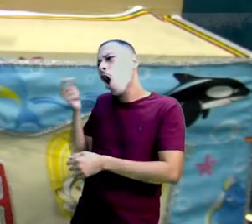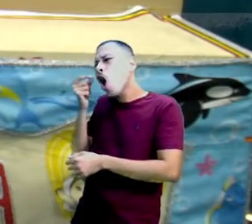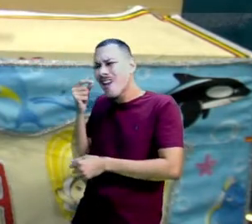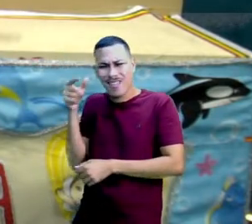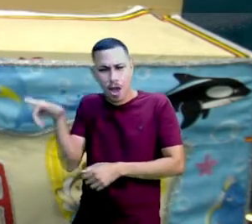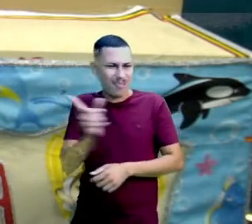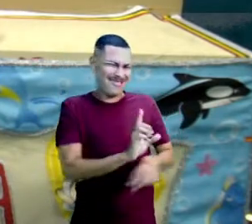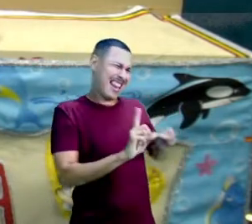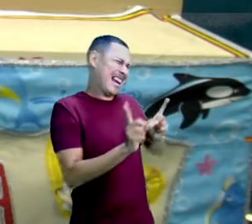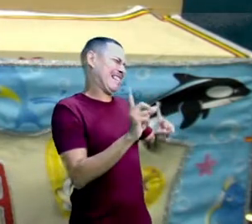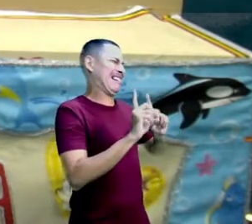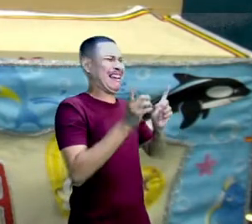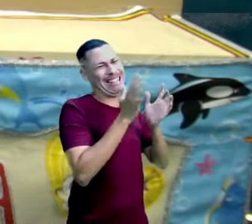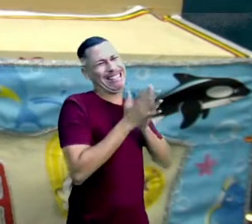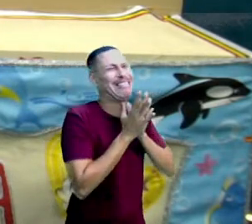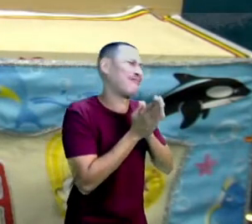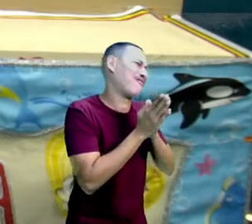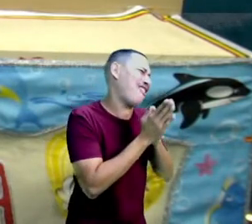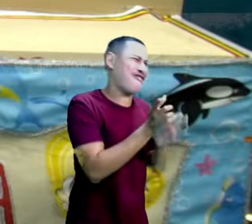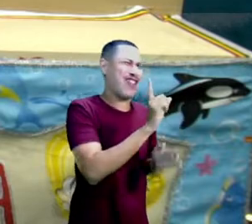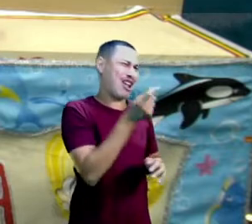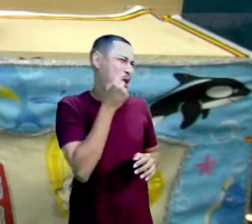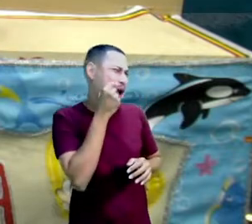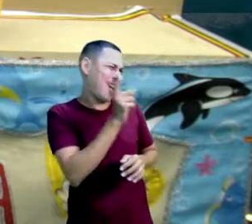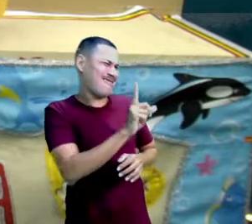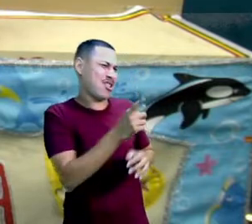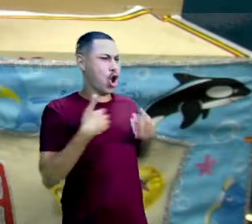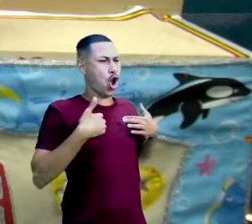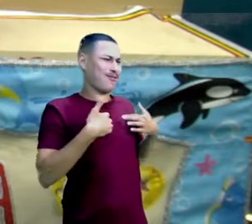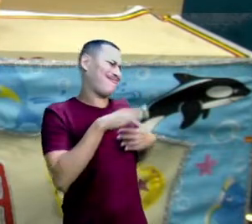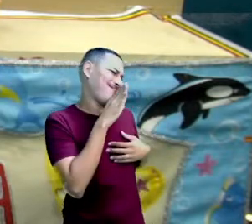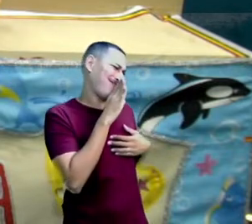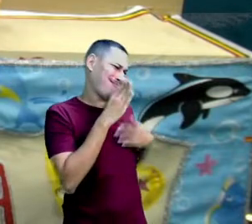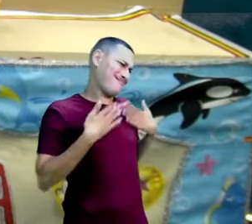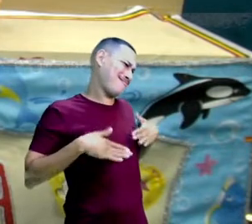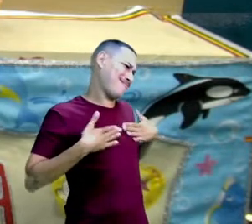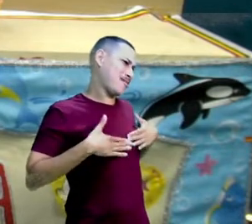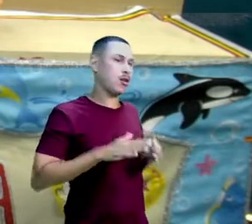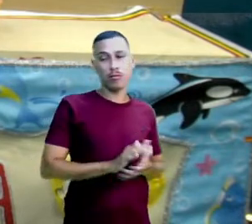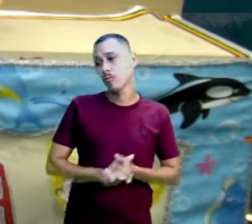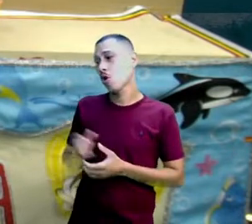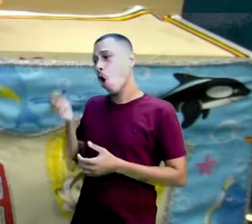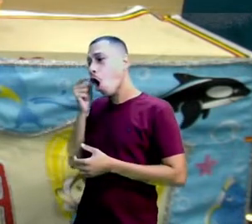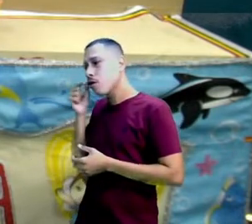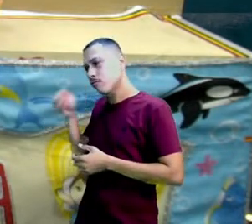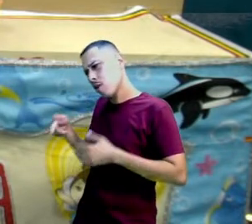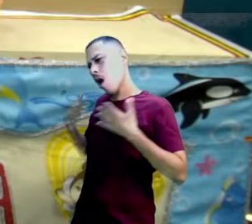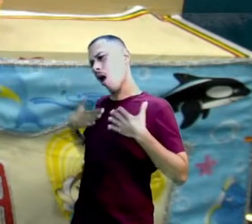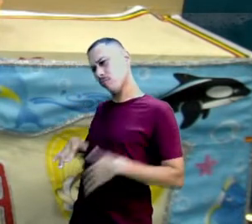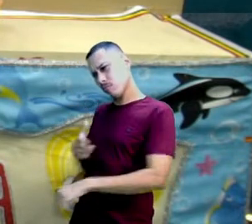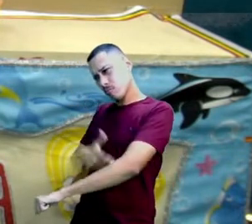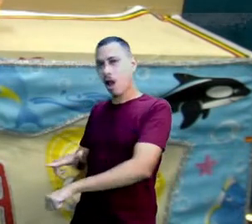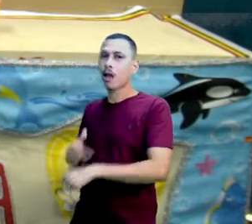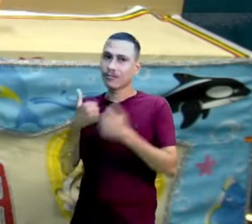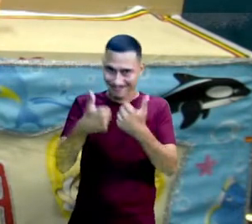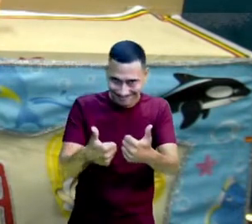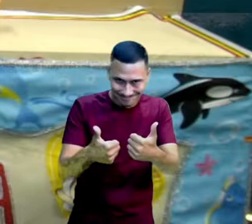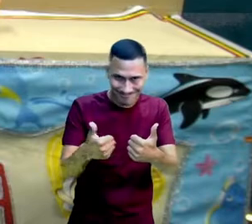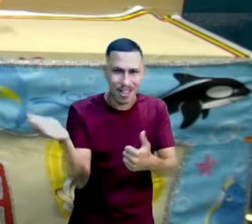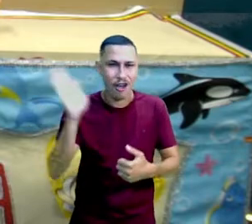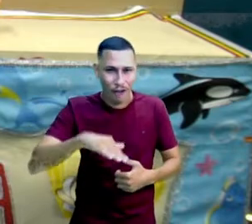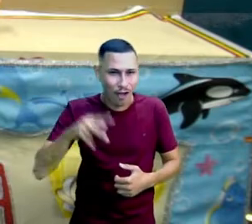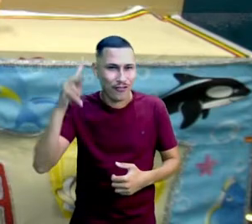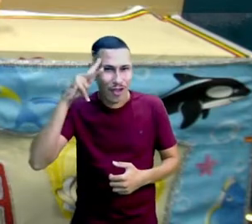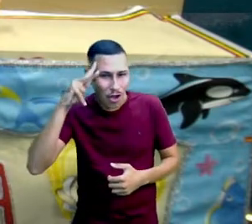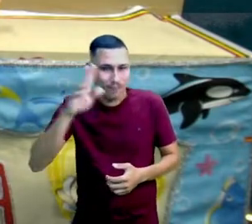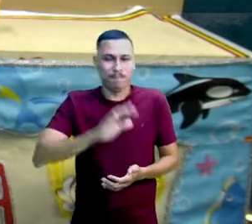aí. Não. Pronto, então... Tá bom. Pronto, ele tá aqui, tá? Tá bom. Pronto, né, gente? Vamos lá.